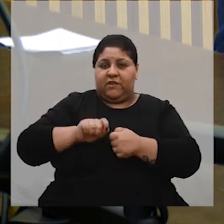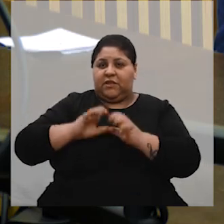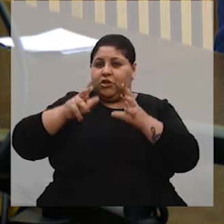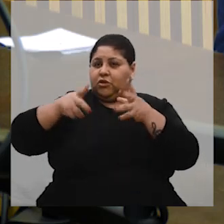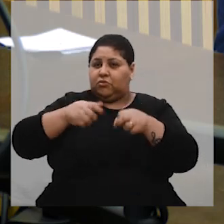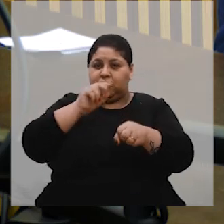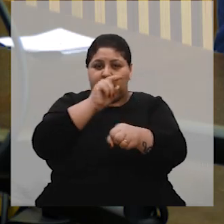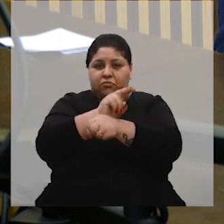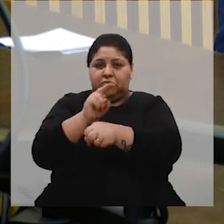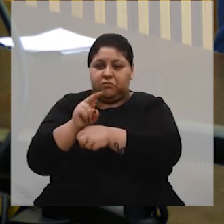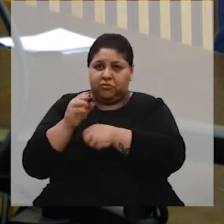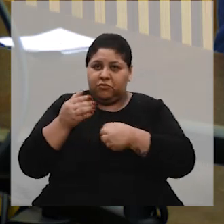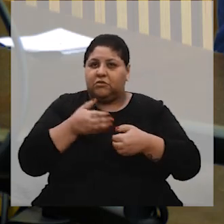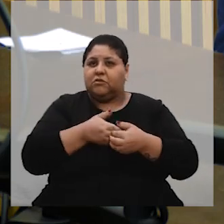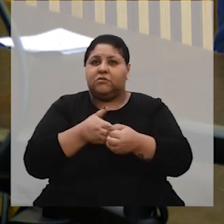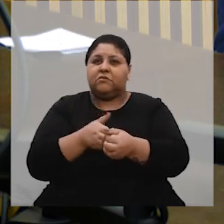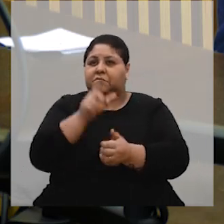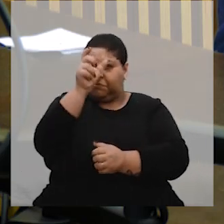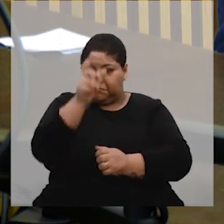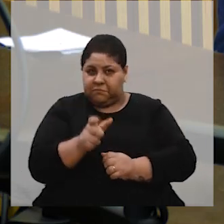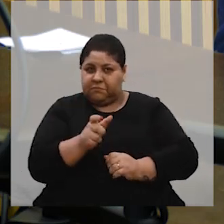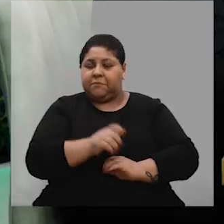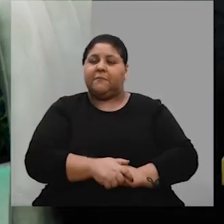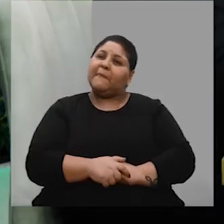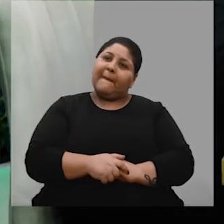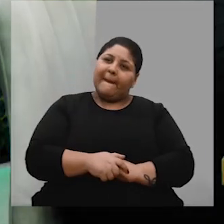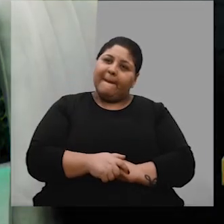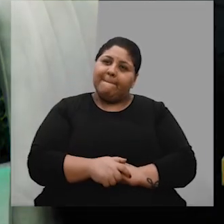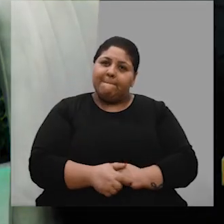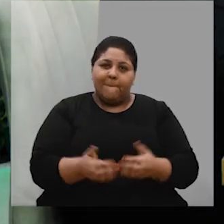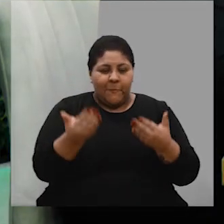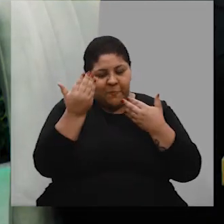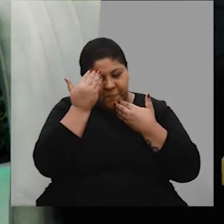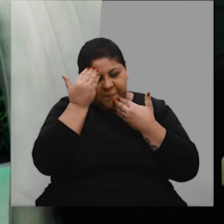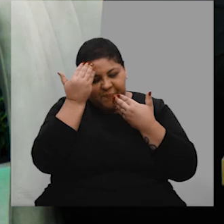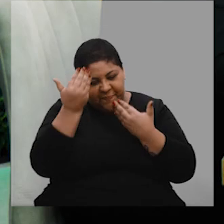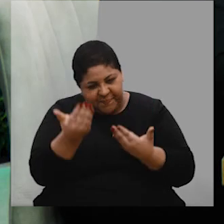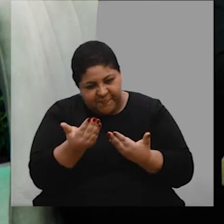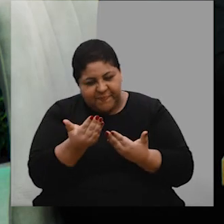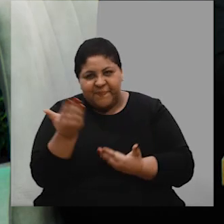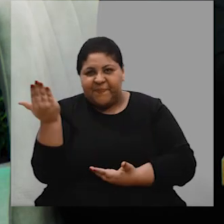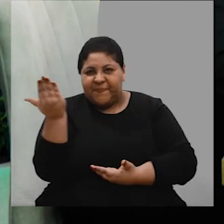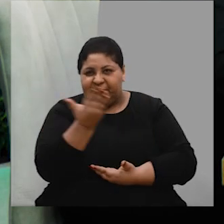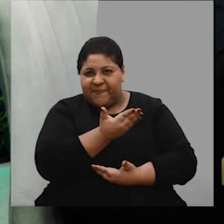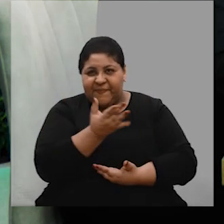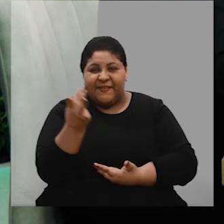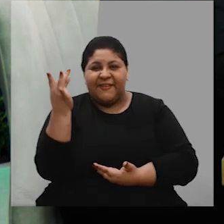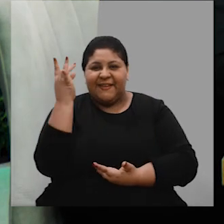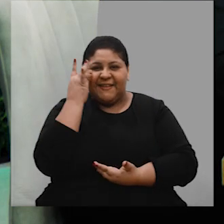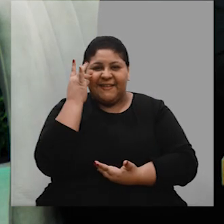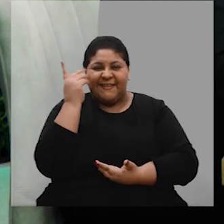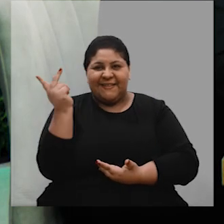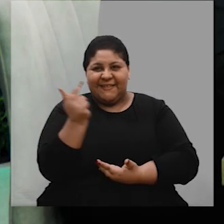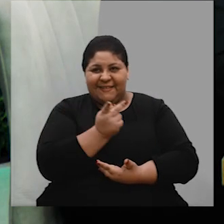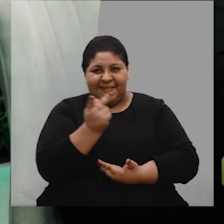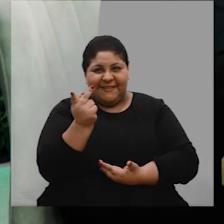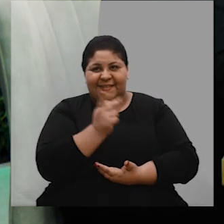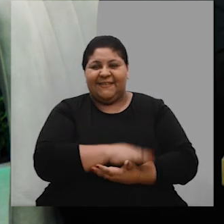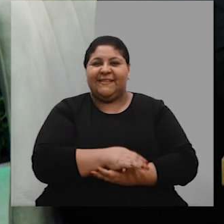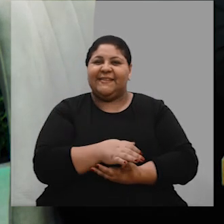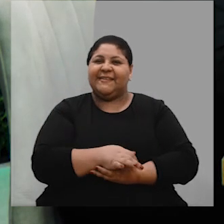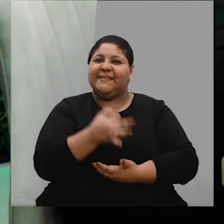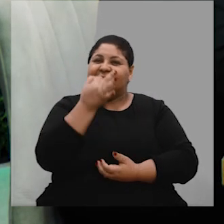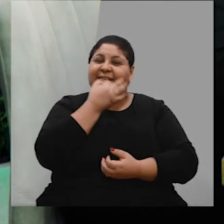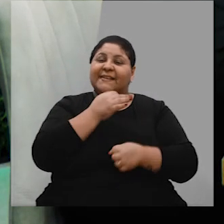todo o tratamento e o acompanhamento do paciente. Certo. Muito obrigada, doutoras, pela presença de vocês hoje aqui no